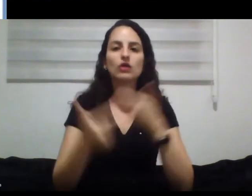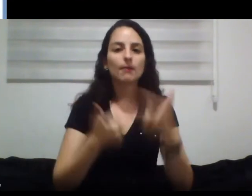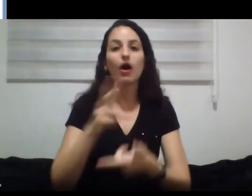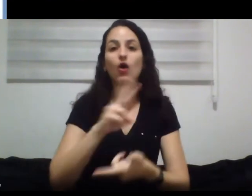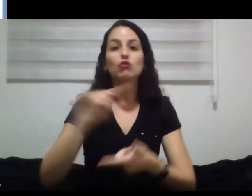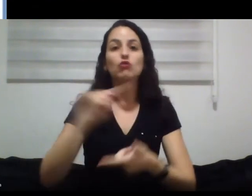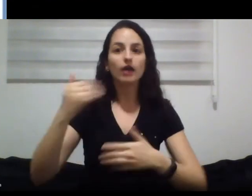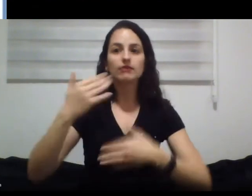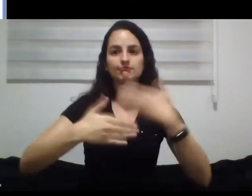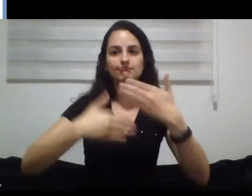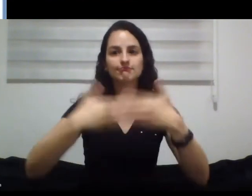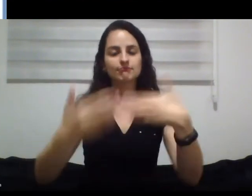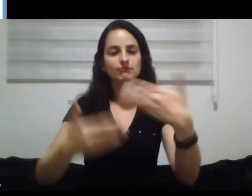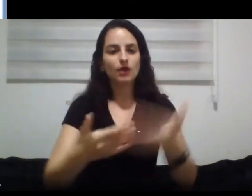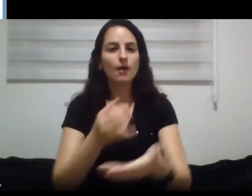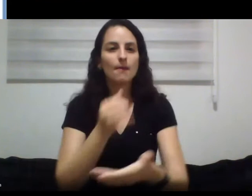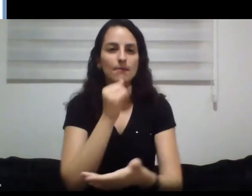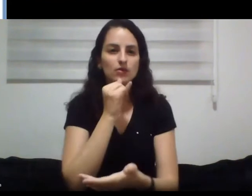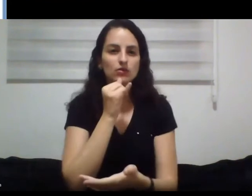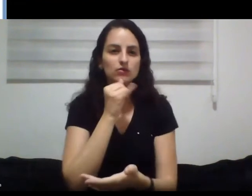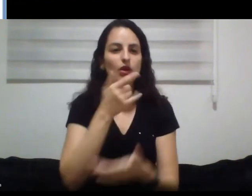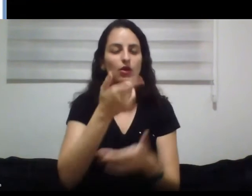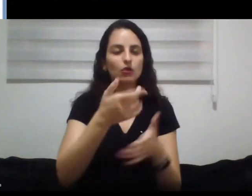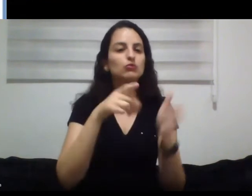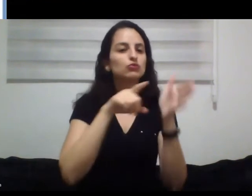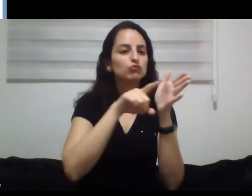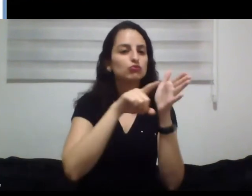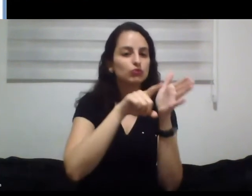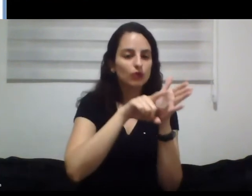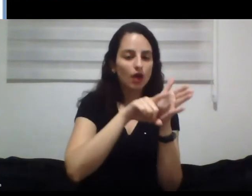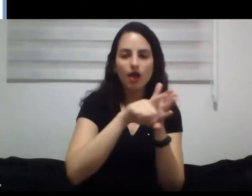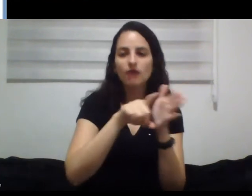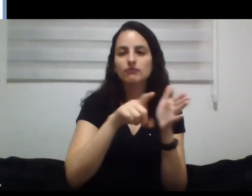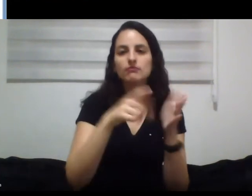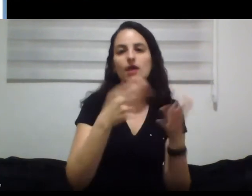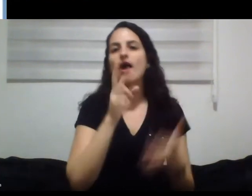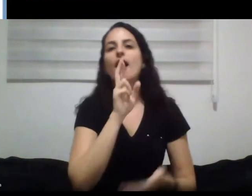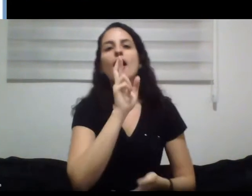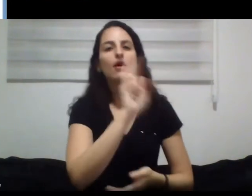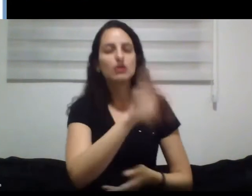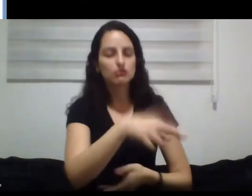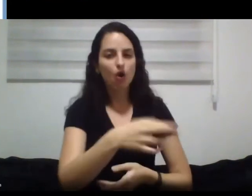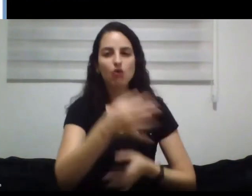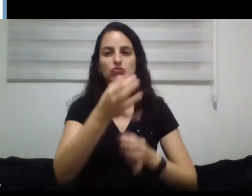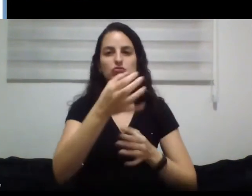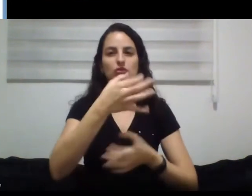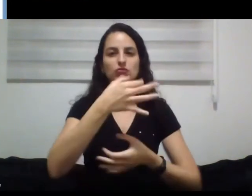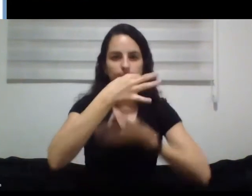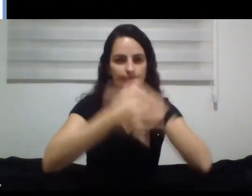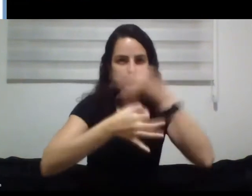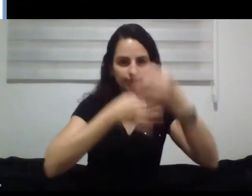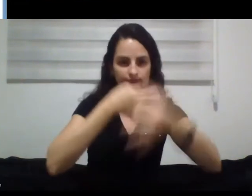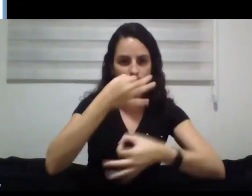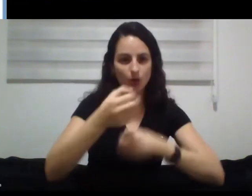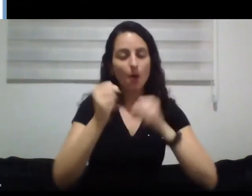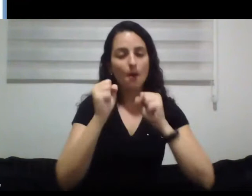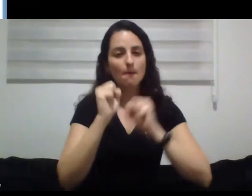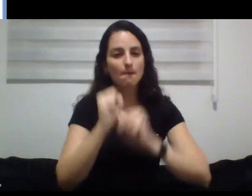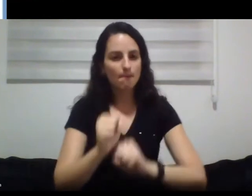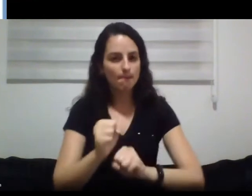Atividades em AD não precisa preencher, né? Os recursos que serão utilizados, e aí aqui se coloca também